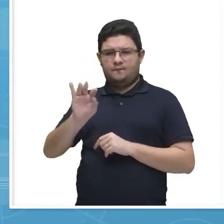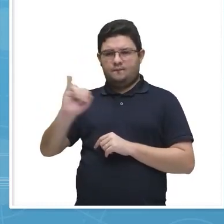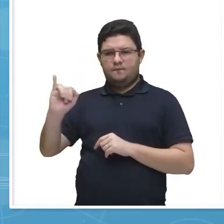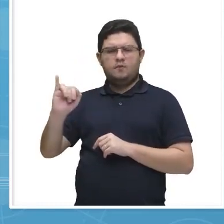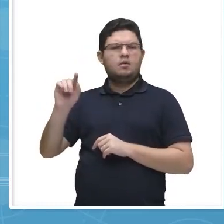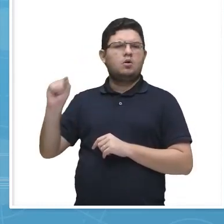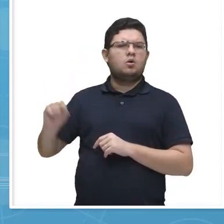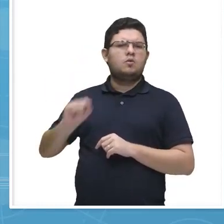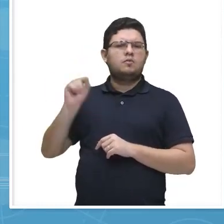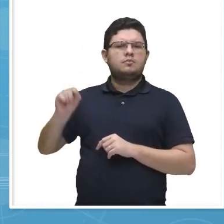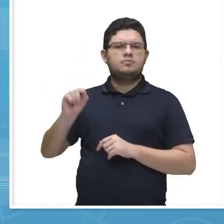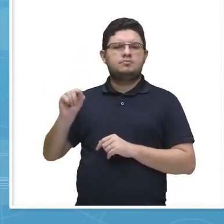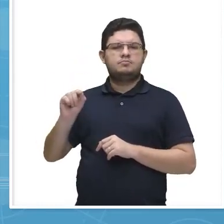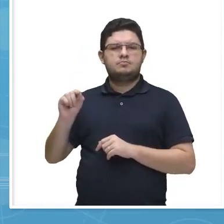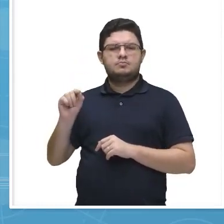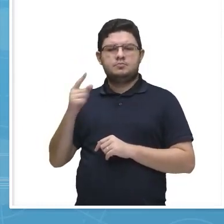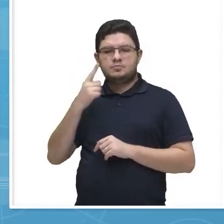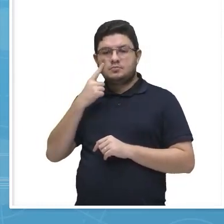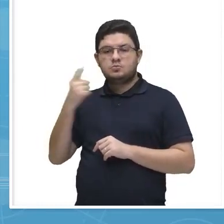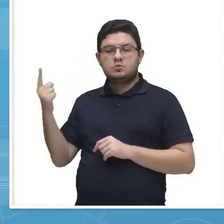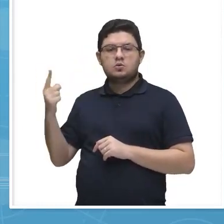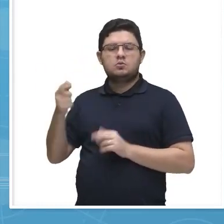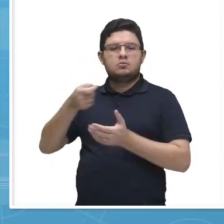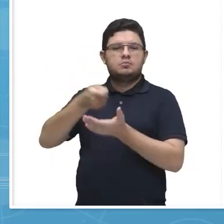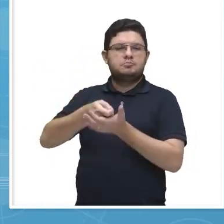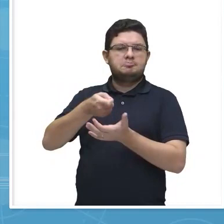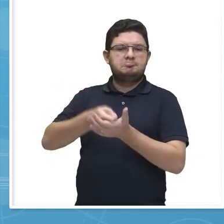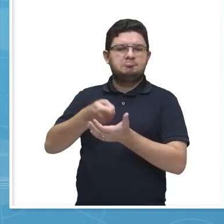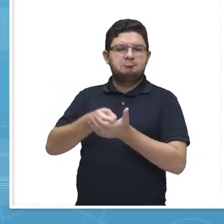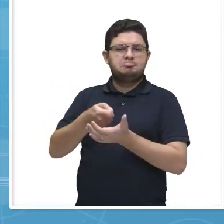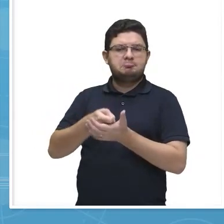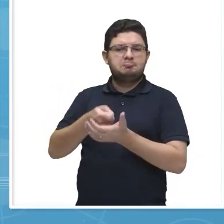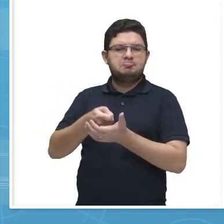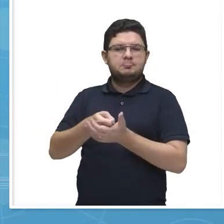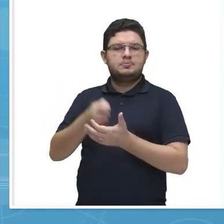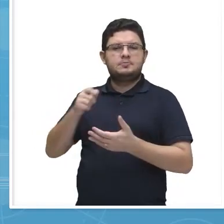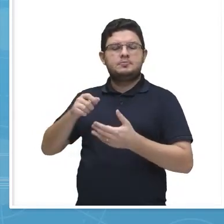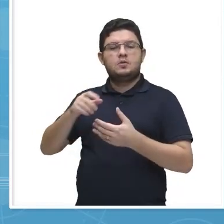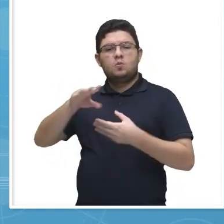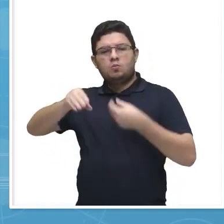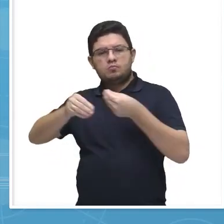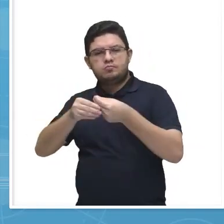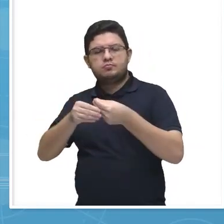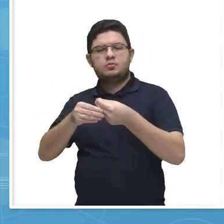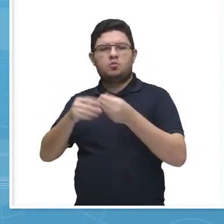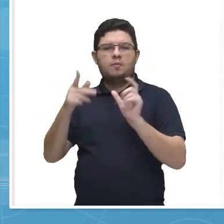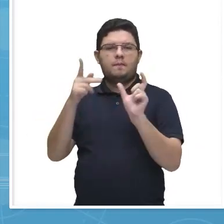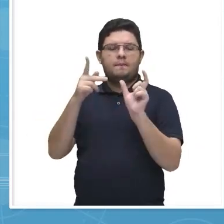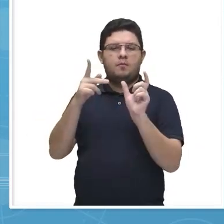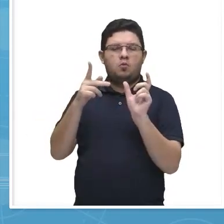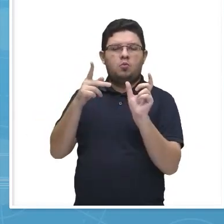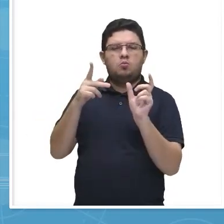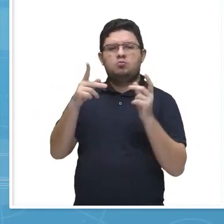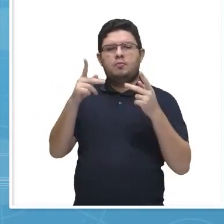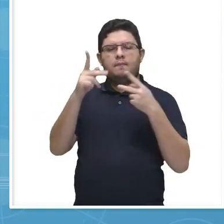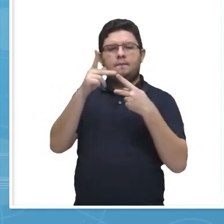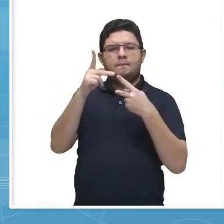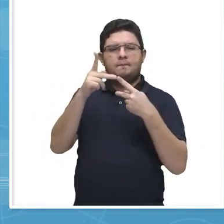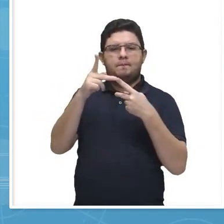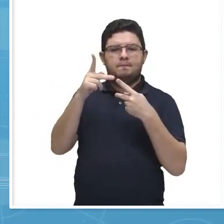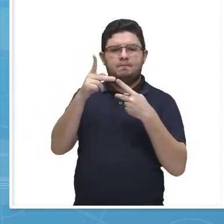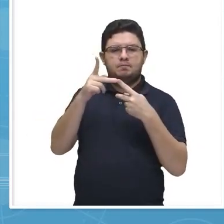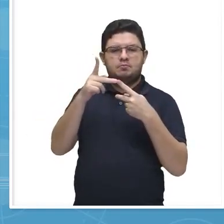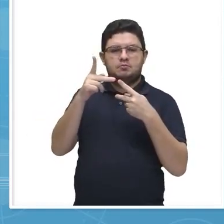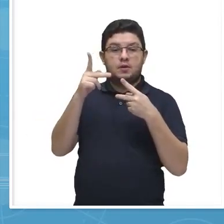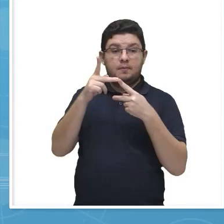ele exige um complemento com preposição, preposição obrigatória. Então vamos lá, eu comprei um carro,